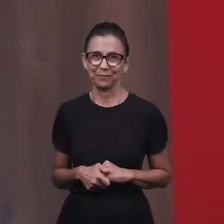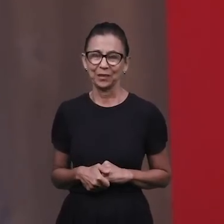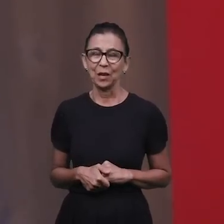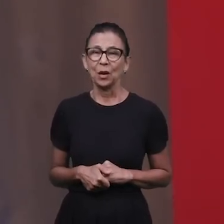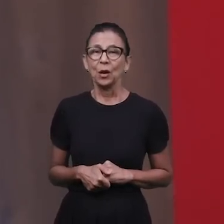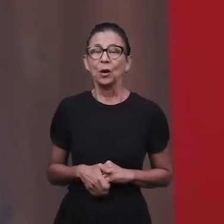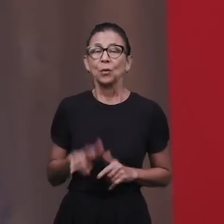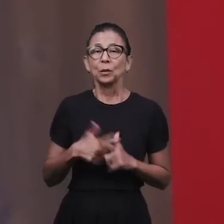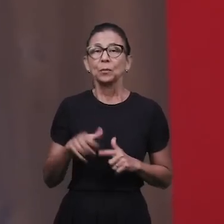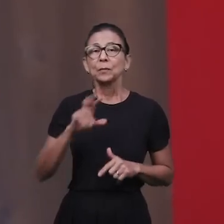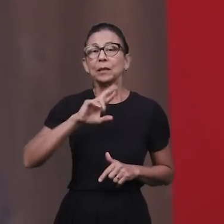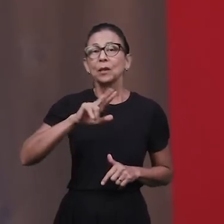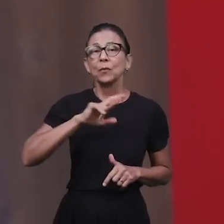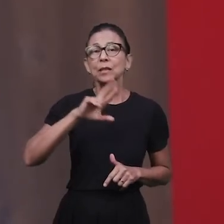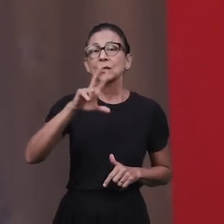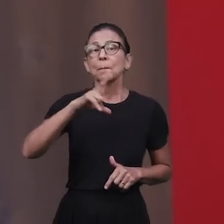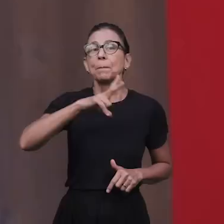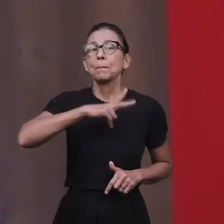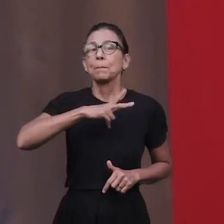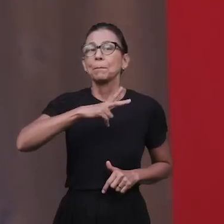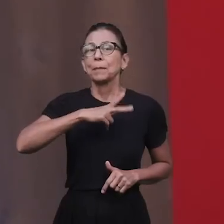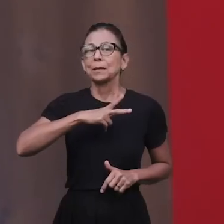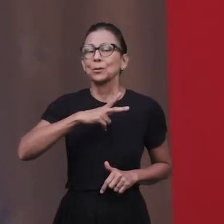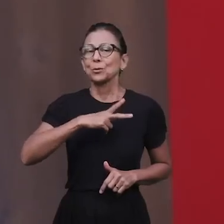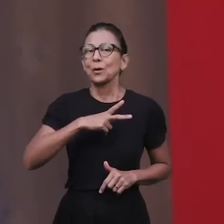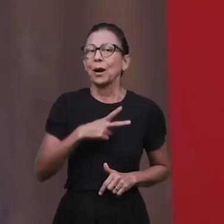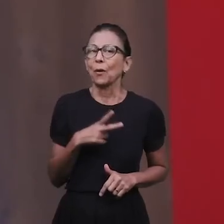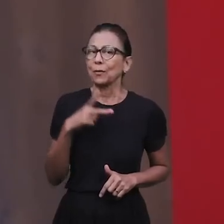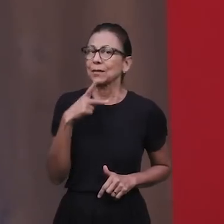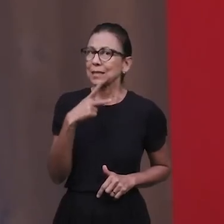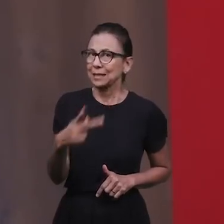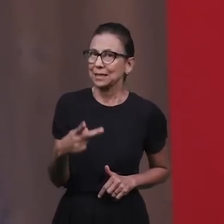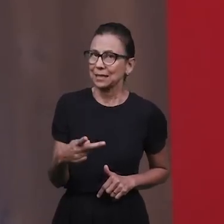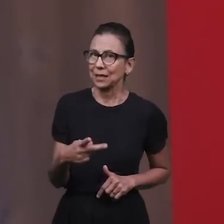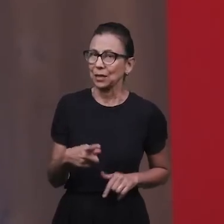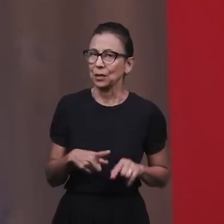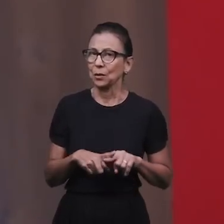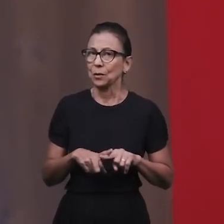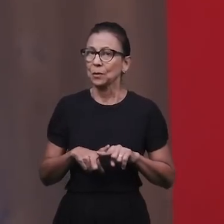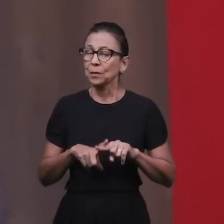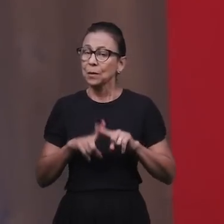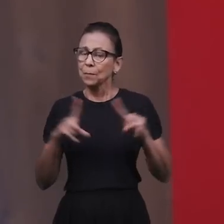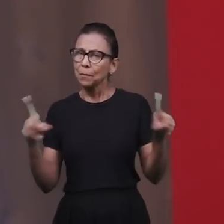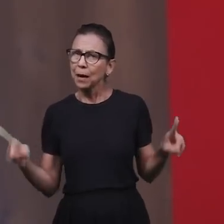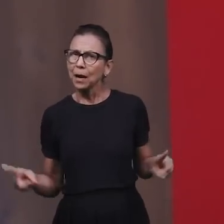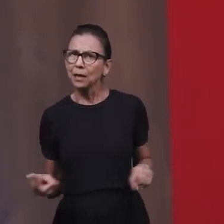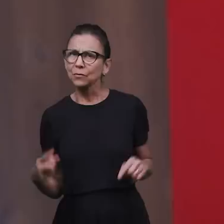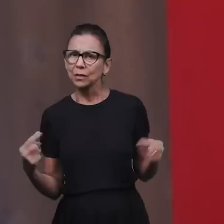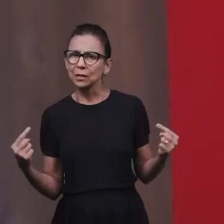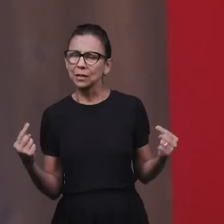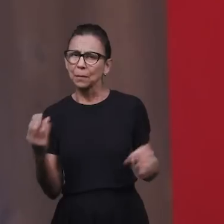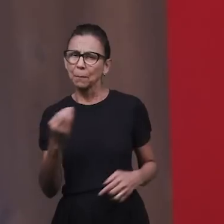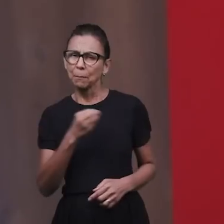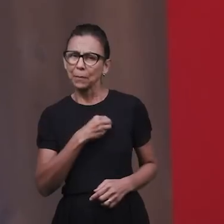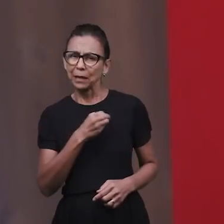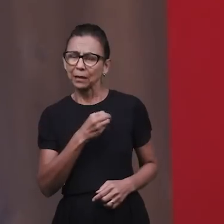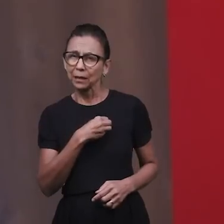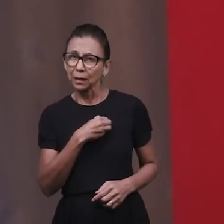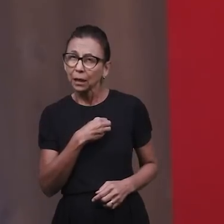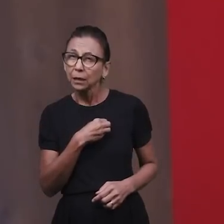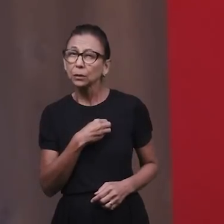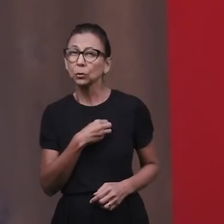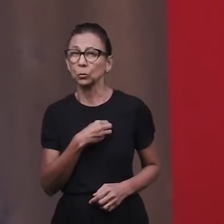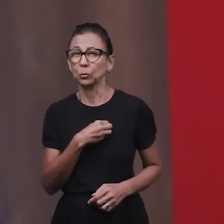A palavra diz assim, no verso 12, ora, pecando assim contra o teu irmão e ferindo a sua fraca consciência,